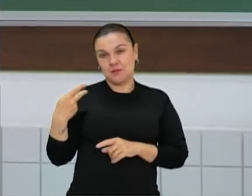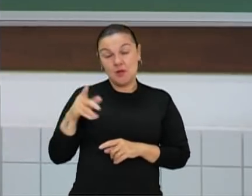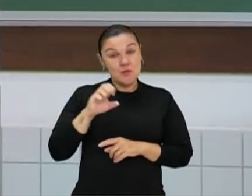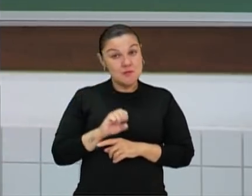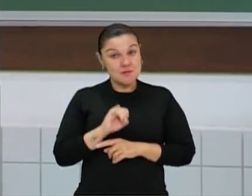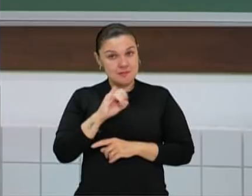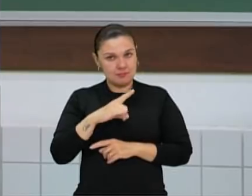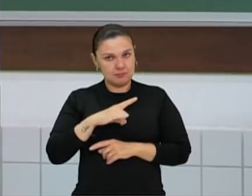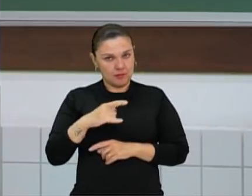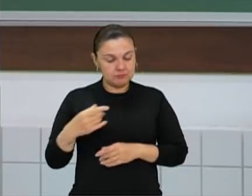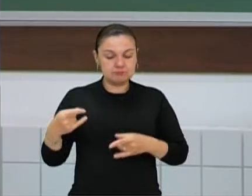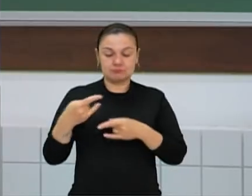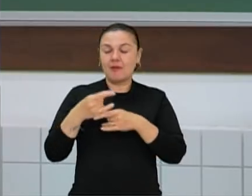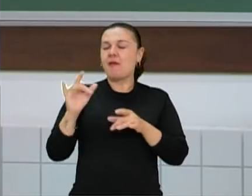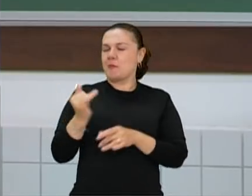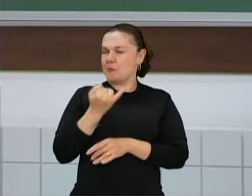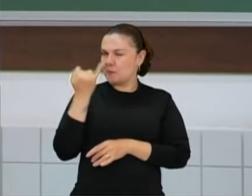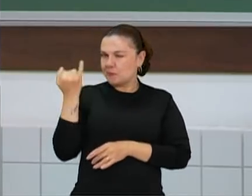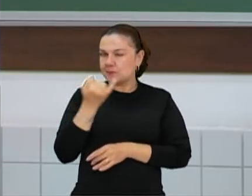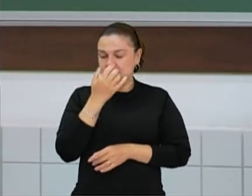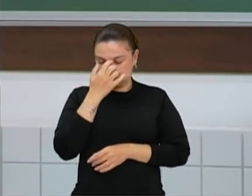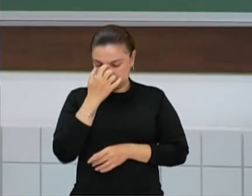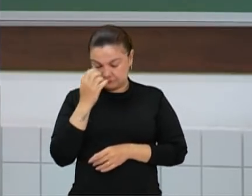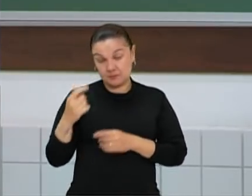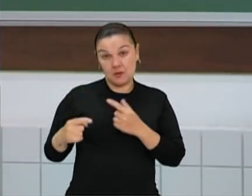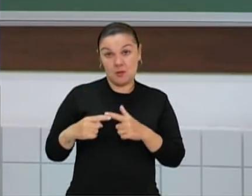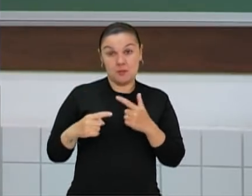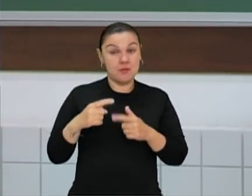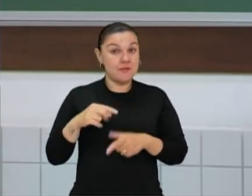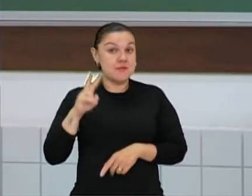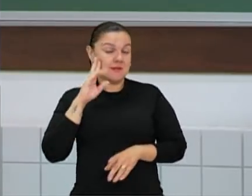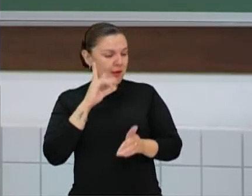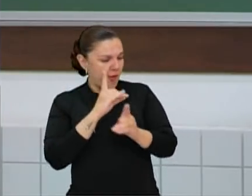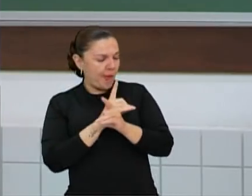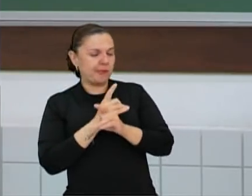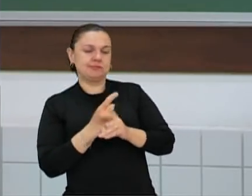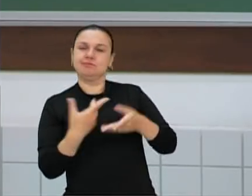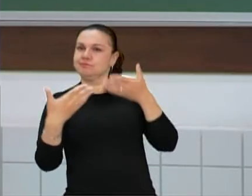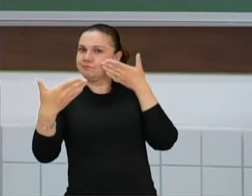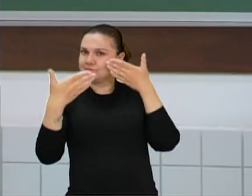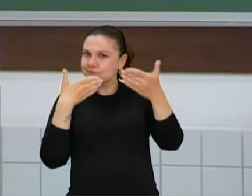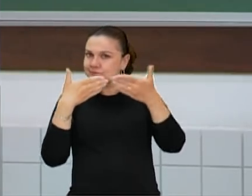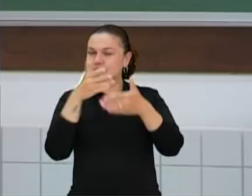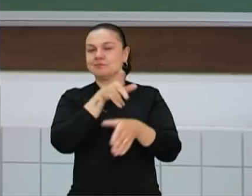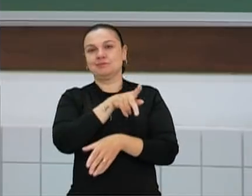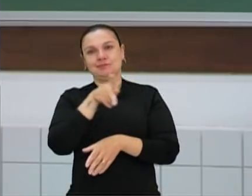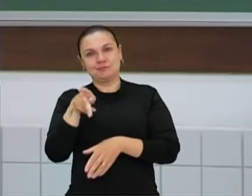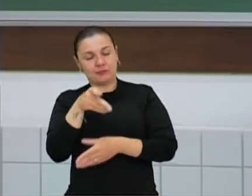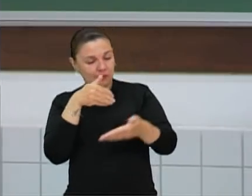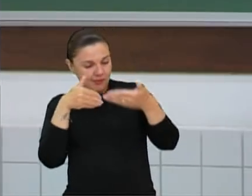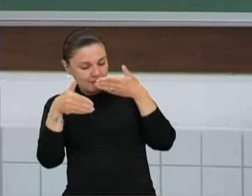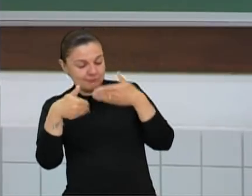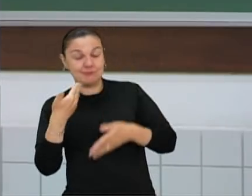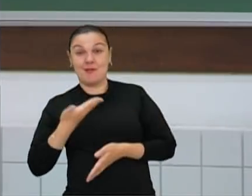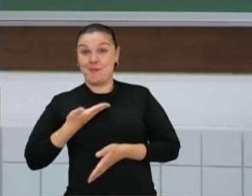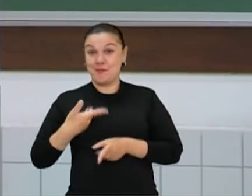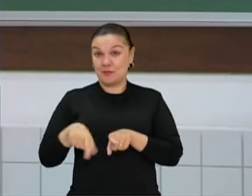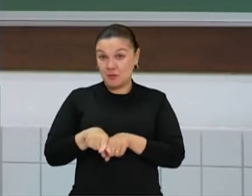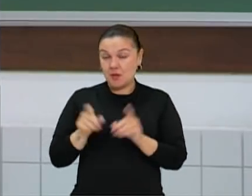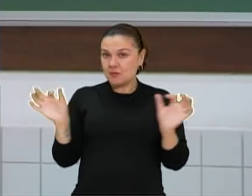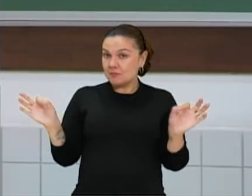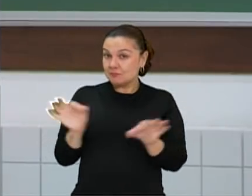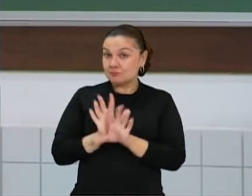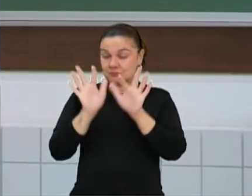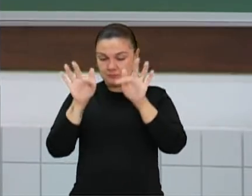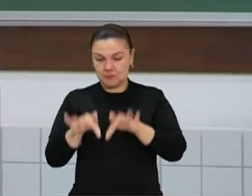tiver, participe, é super importante, porque você vai rever seu professor, rever seus colegas e é uma forma de tirar dúvidas,